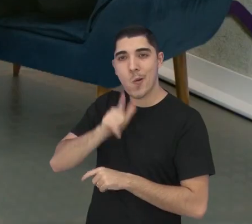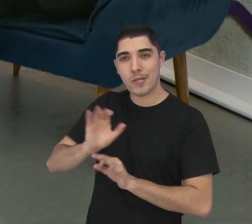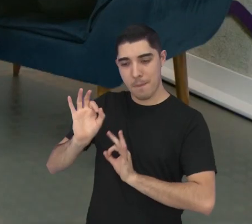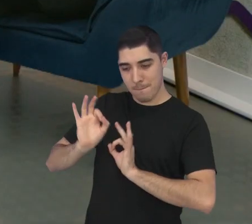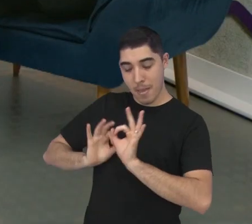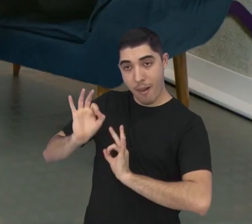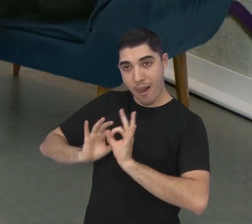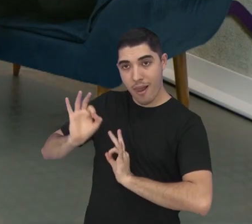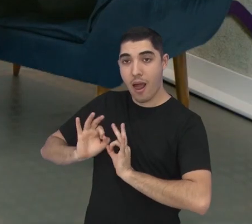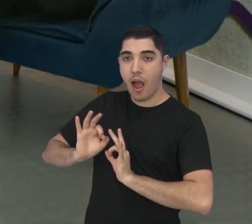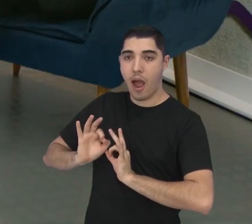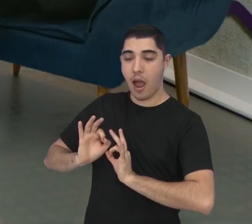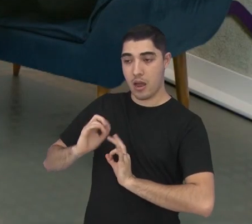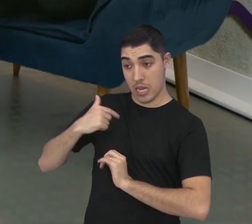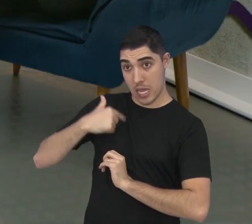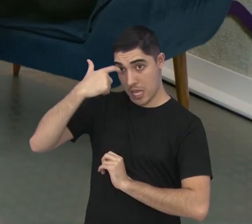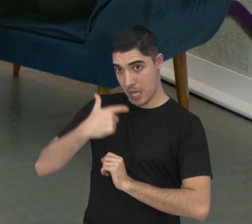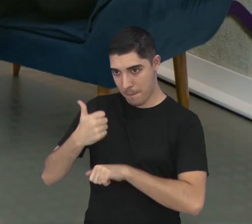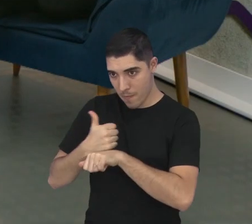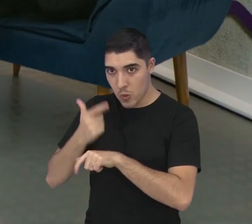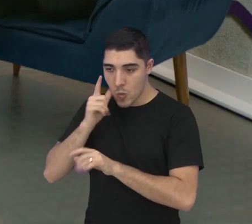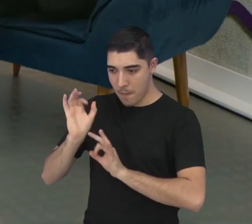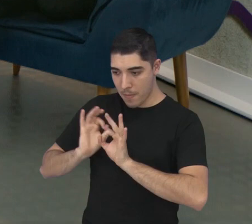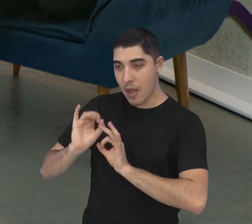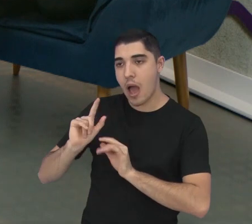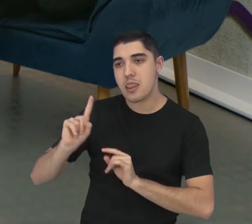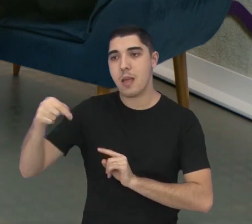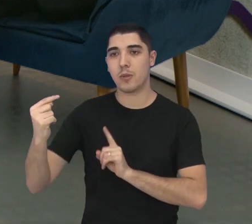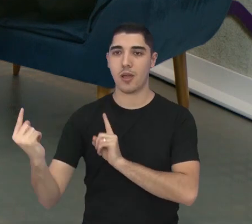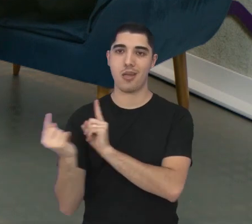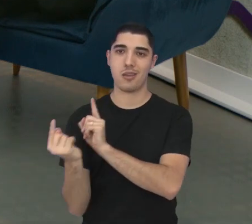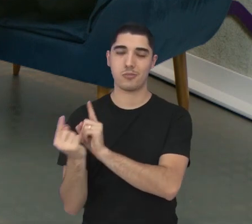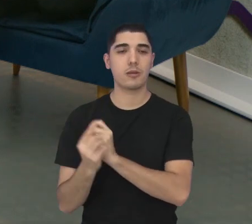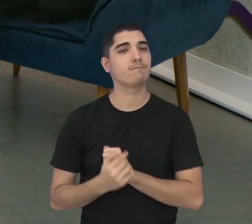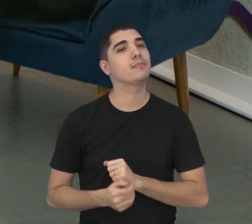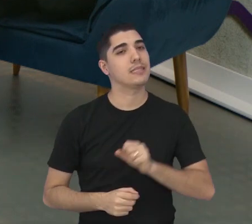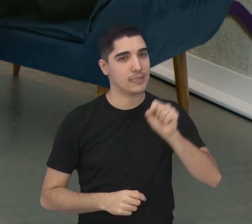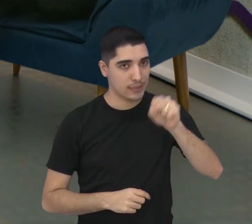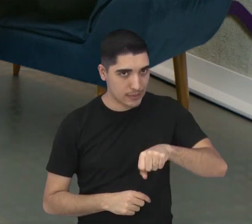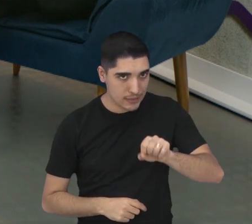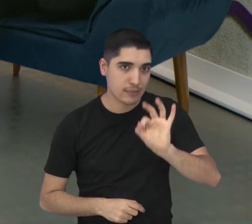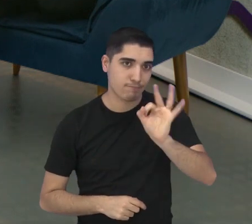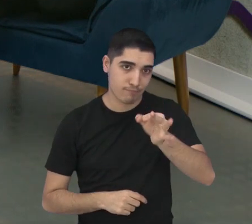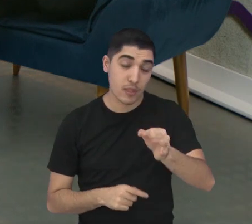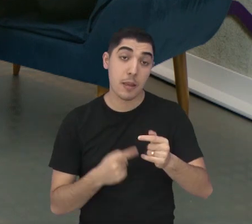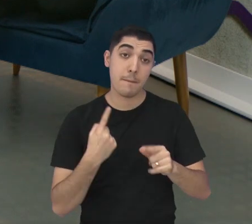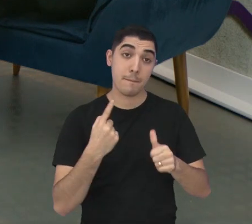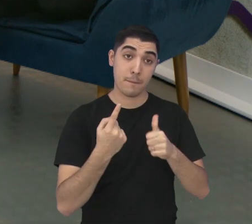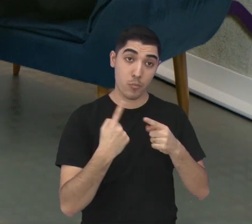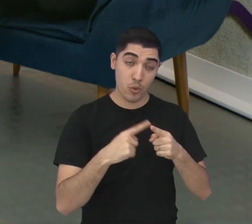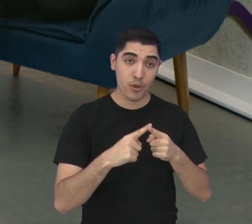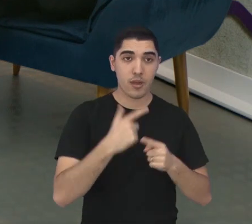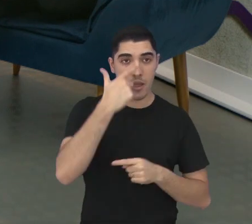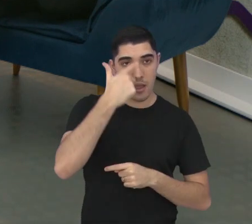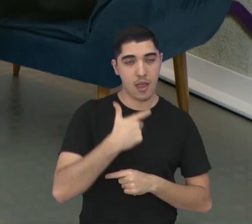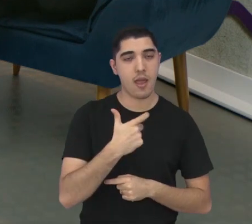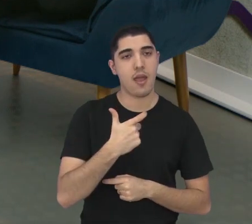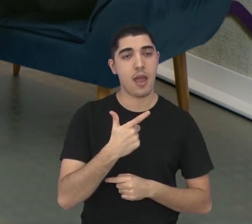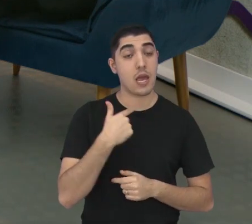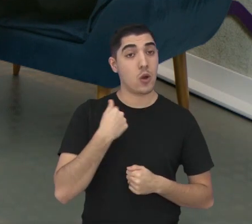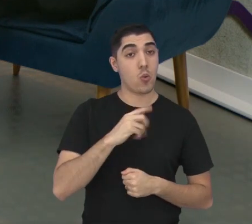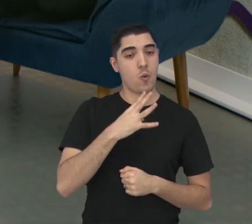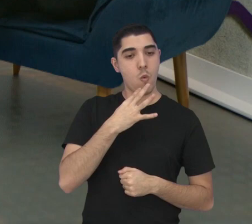se preparar para poder fazer o atendimento, né? Exatamente, para a gente se preparar, para que a gente também tenha um